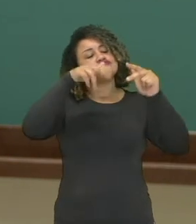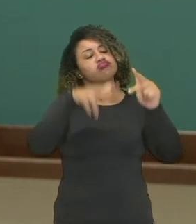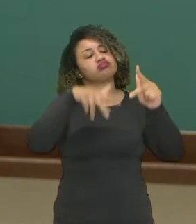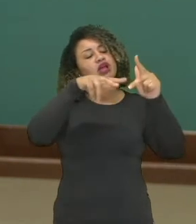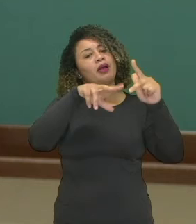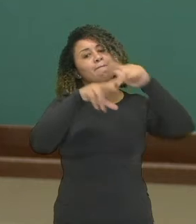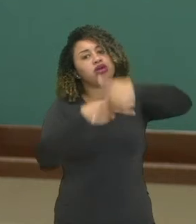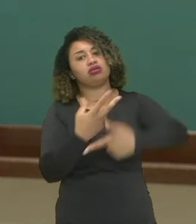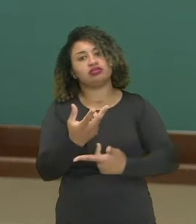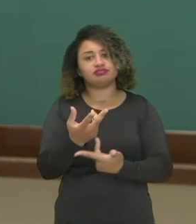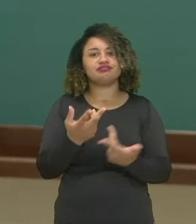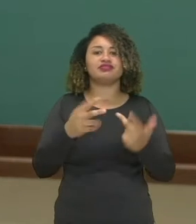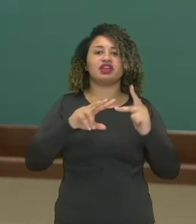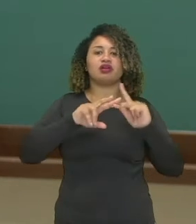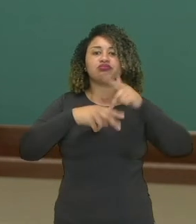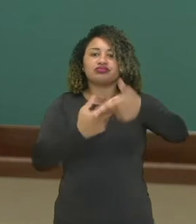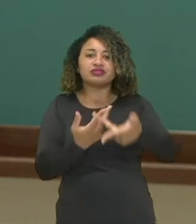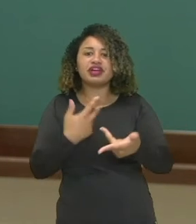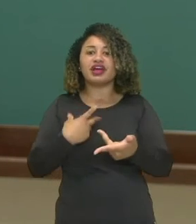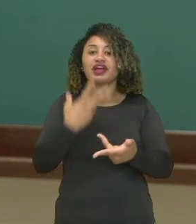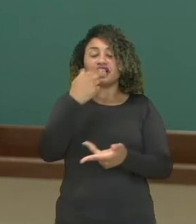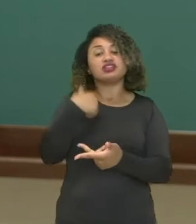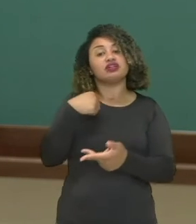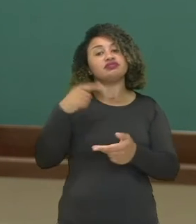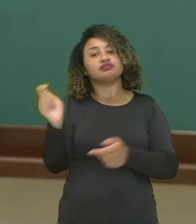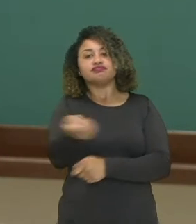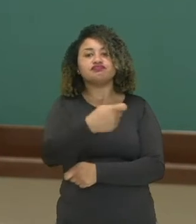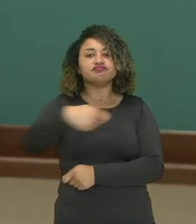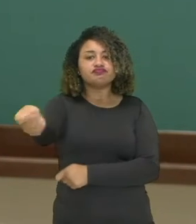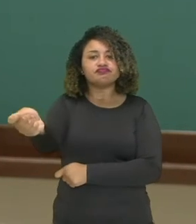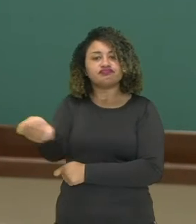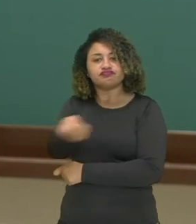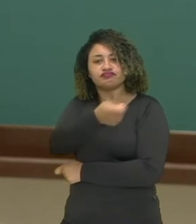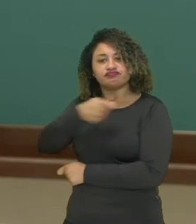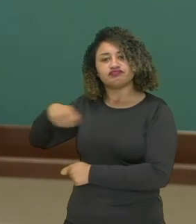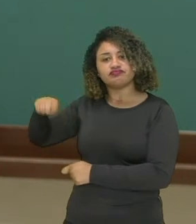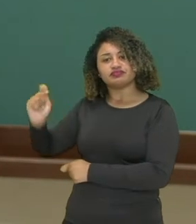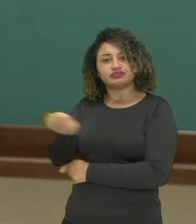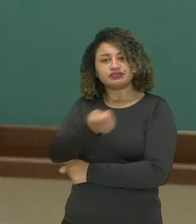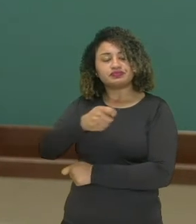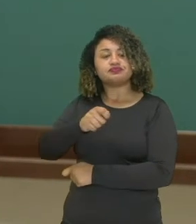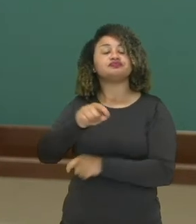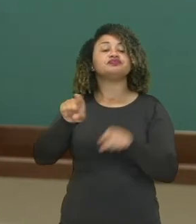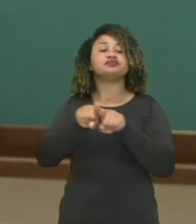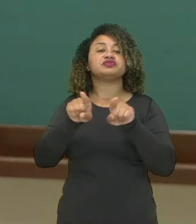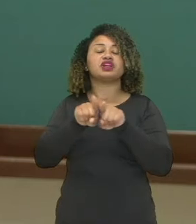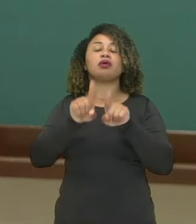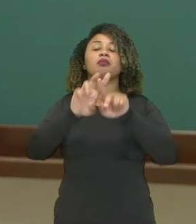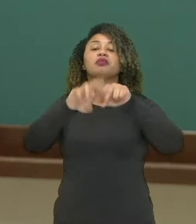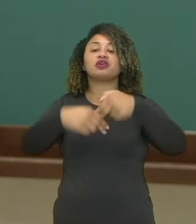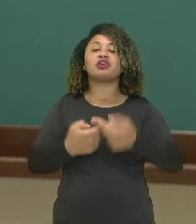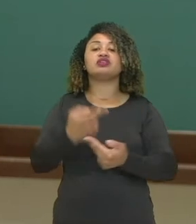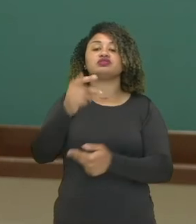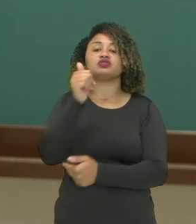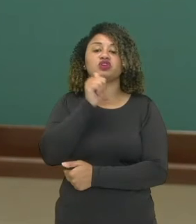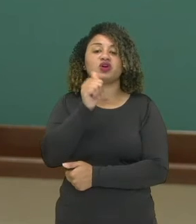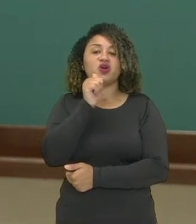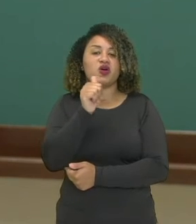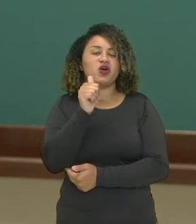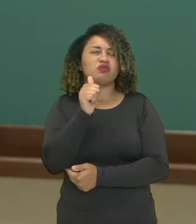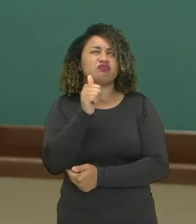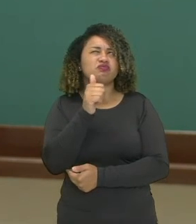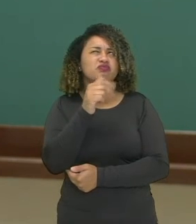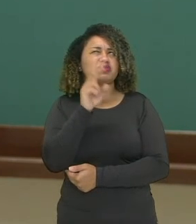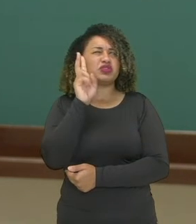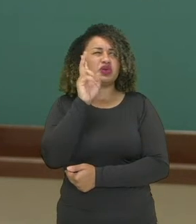cavalheiros. E ele também, ele lutava por causa de uma moça, de uma dama, eu não lembro o nome dela